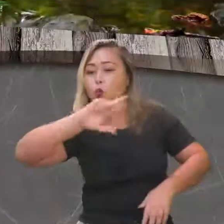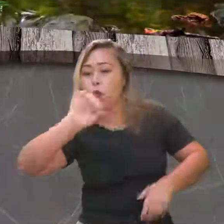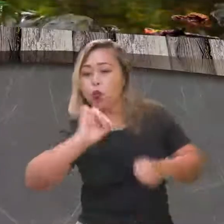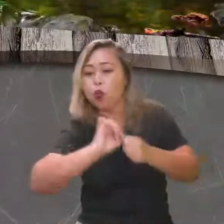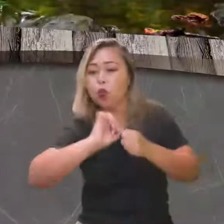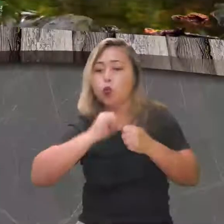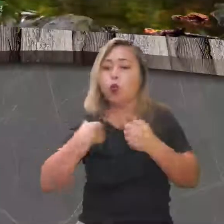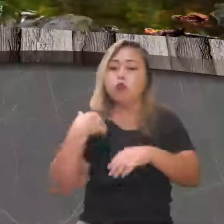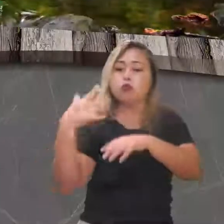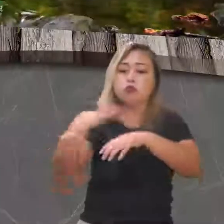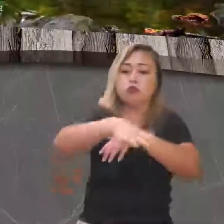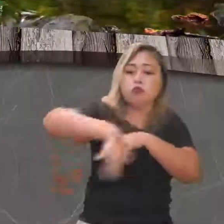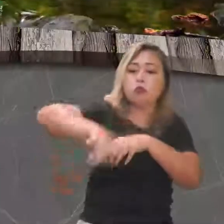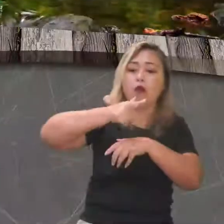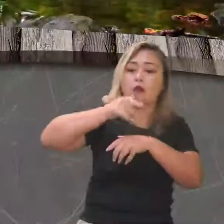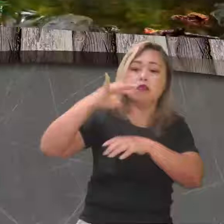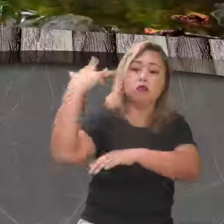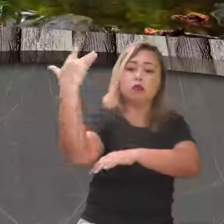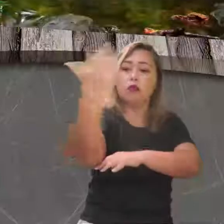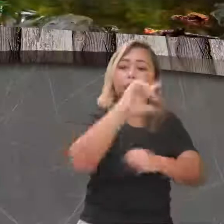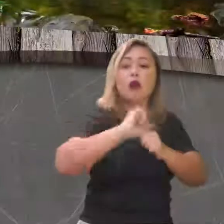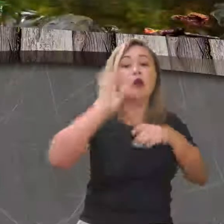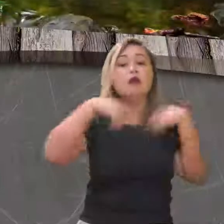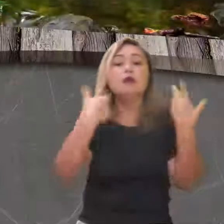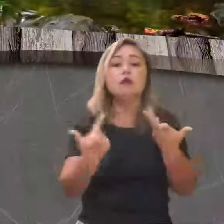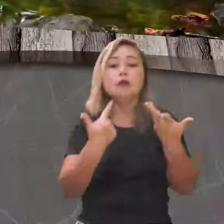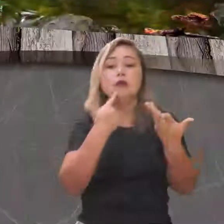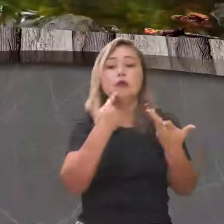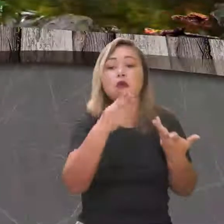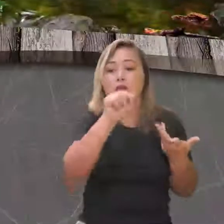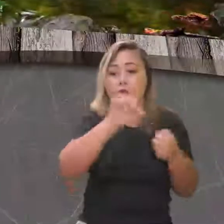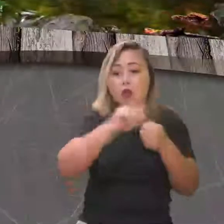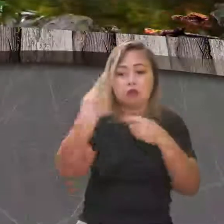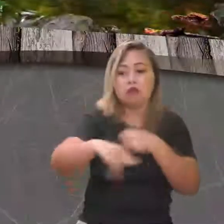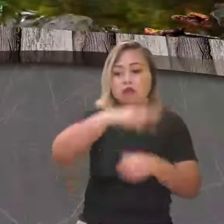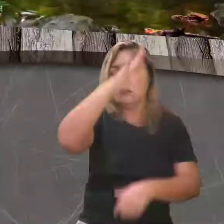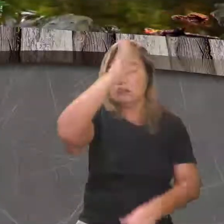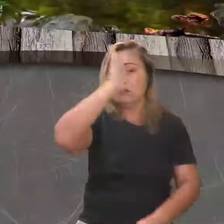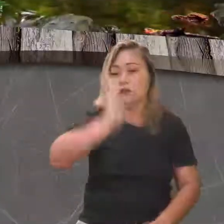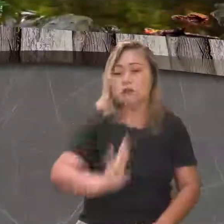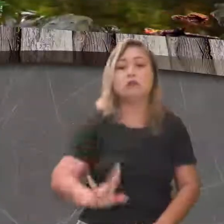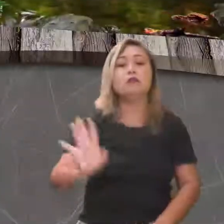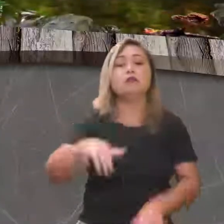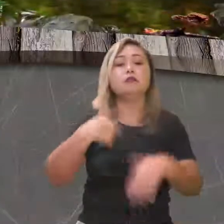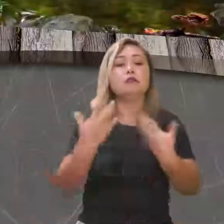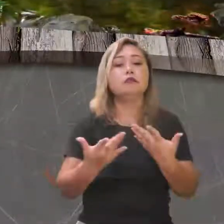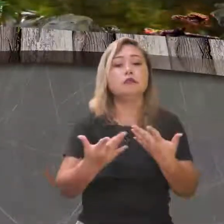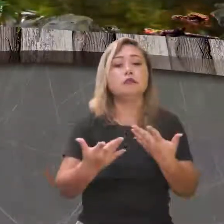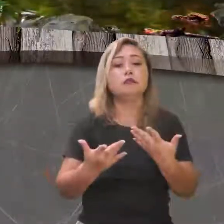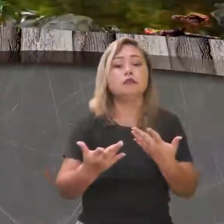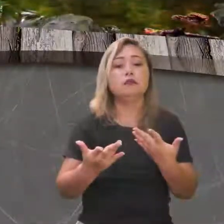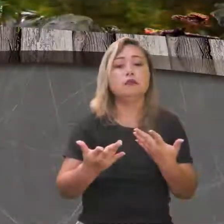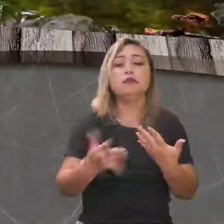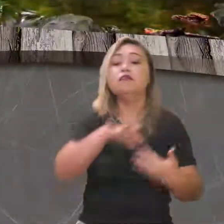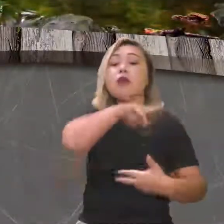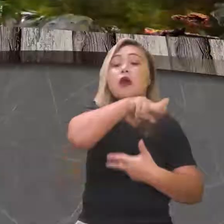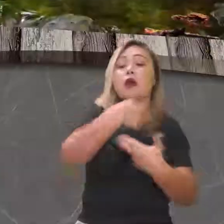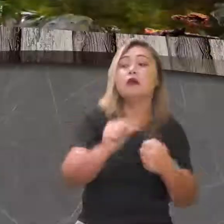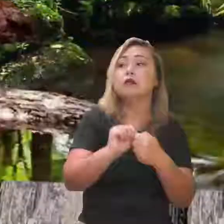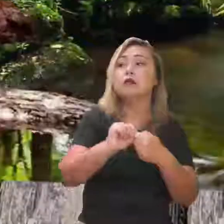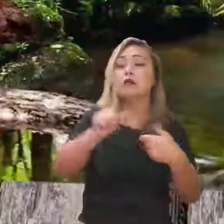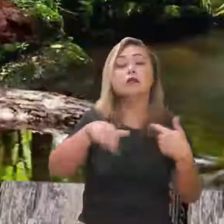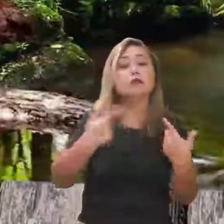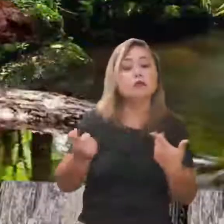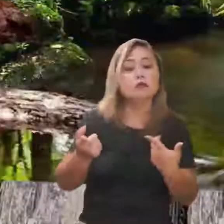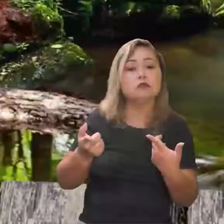no Pantanal, certo? Os biomas brasileiros, né? Mas vamos lá. Esses animais, eles